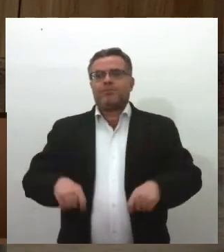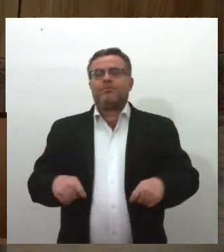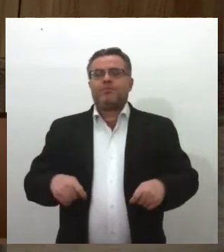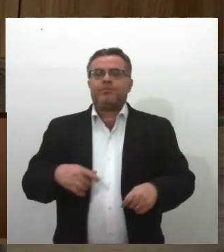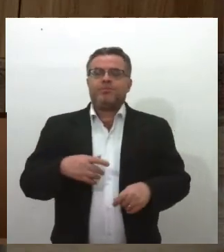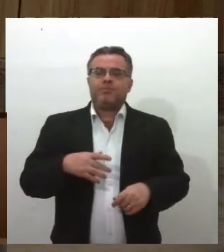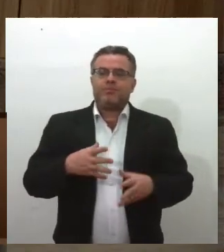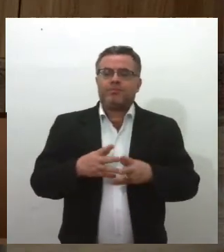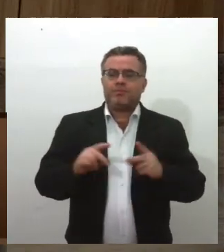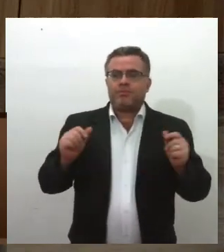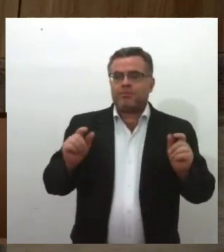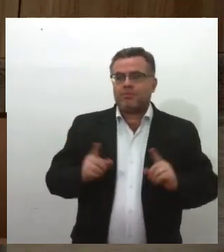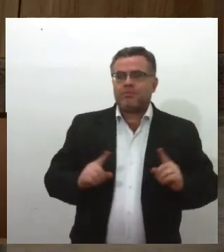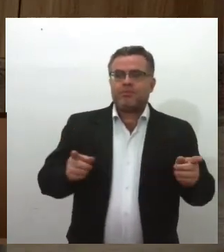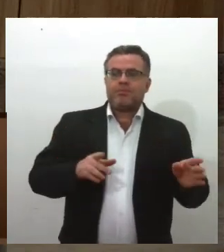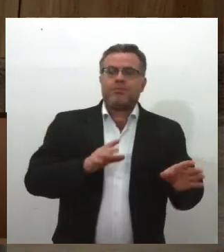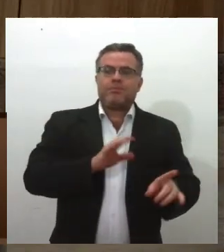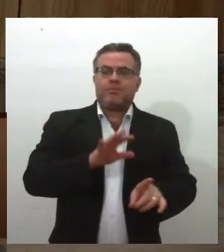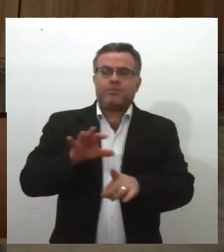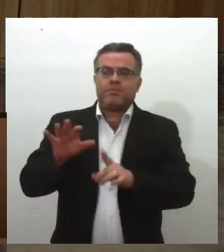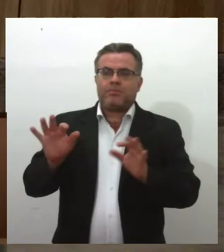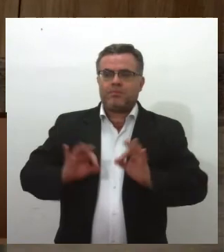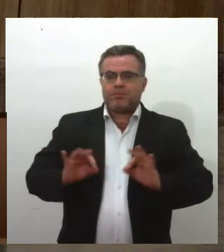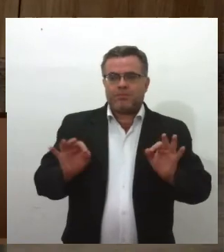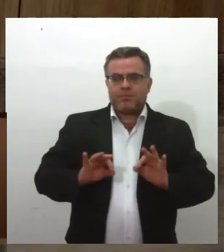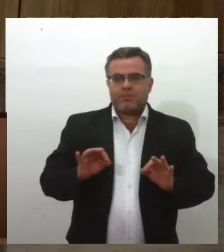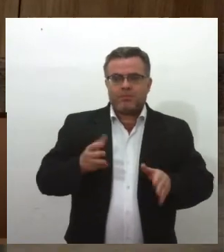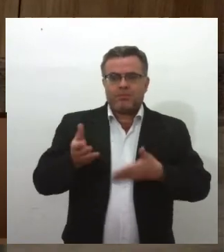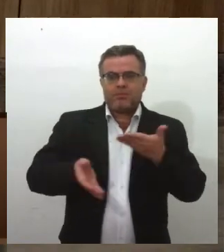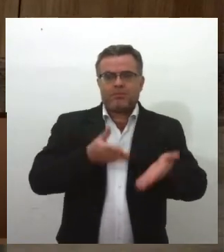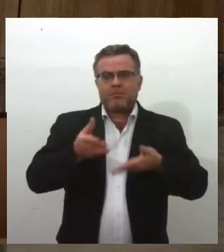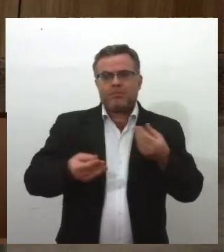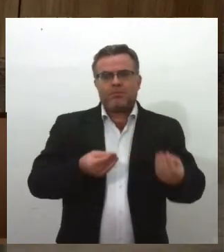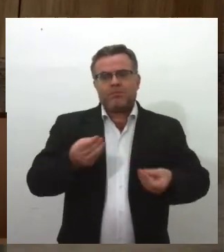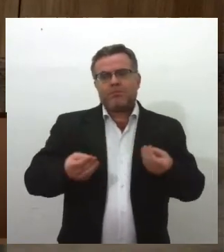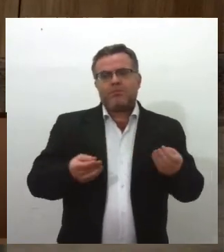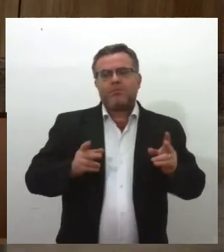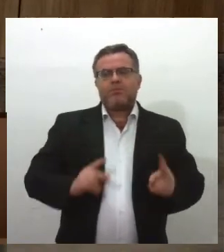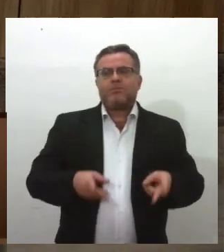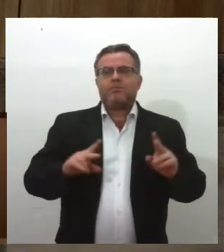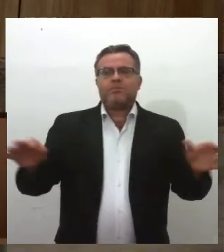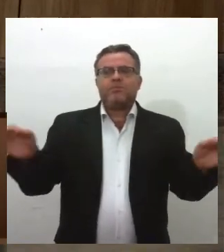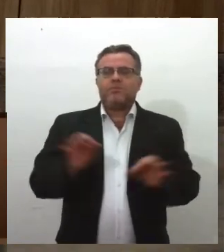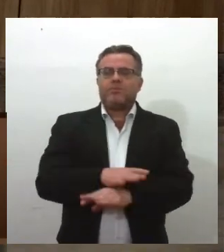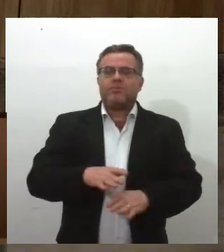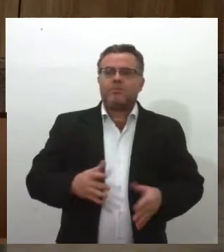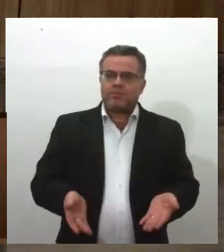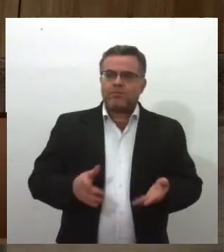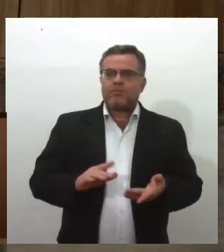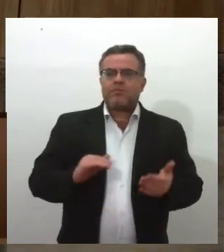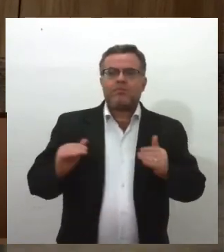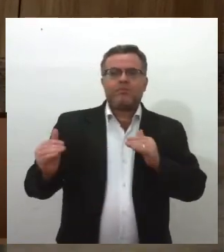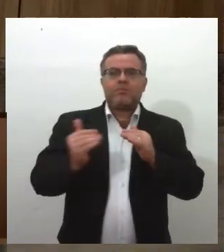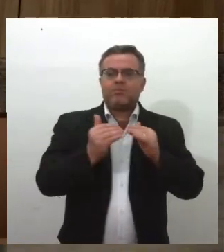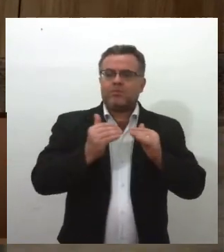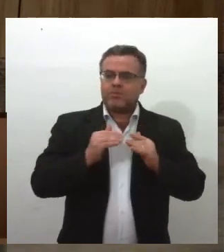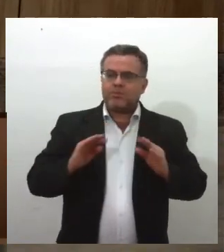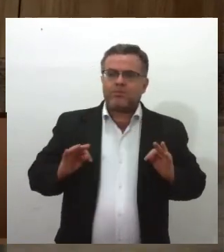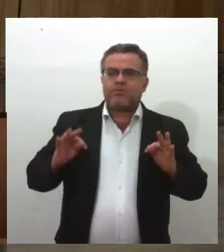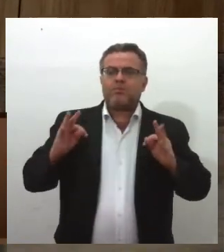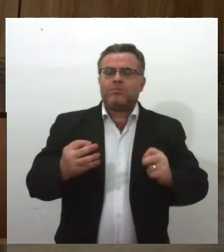acabe também influenciando de forma negativa no tratamento, que a gente sabe que o nosso estado de espírito tem tudo a ver também com a evolução